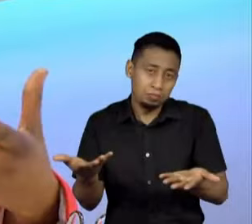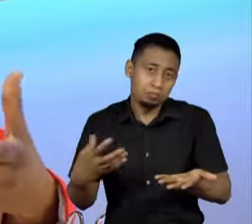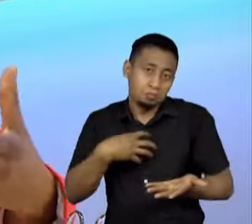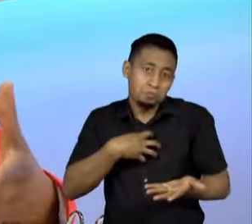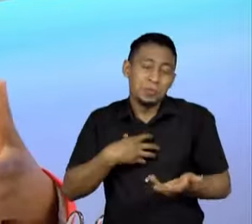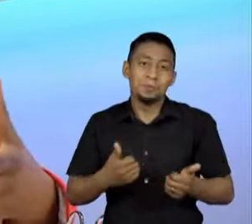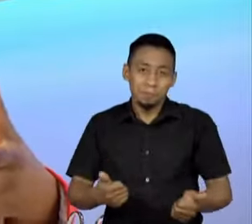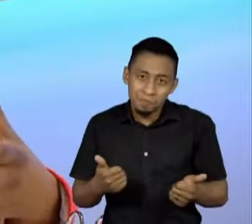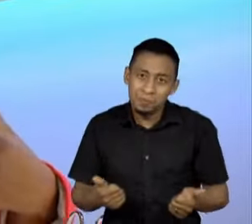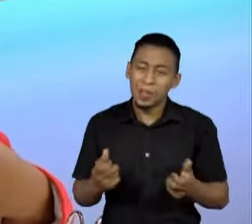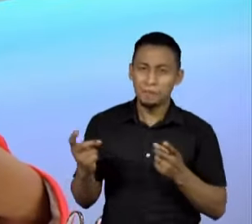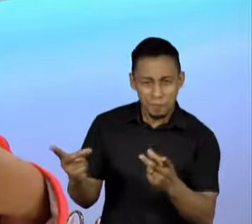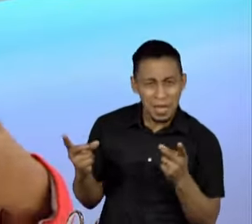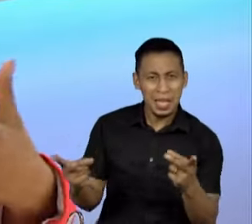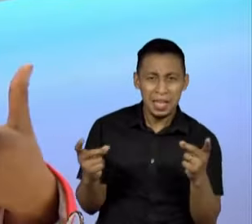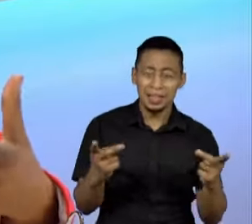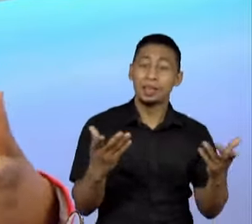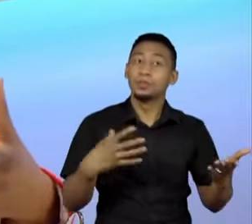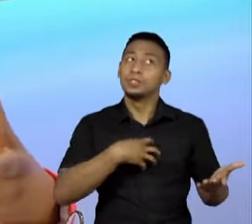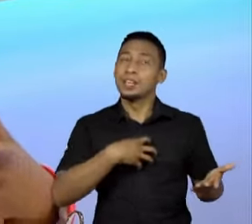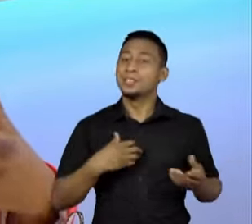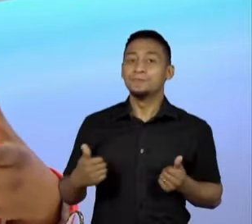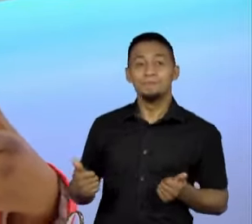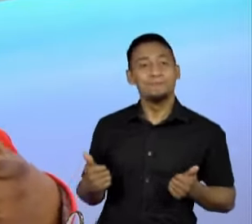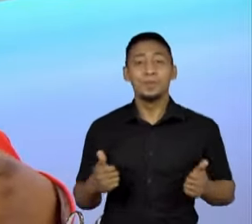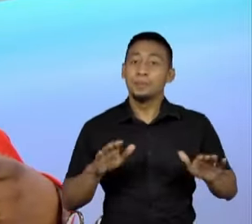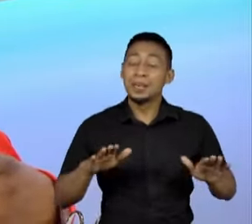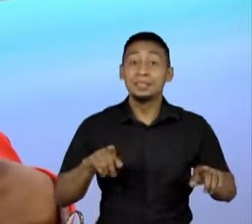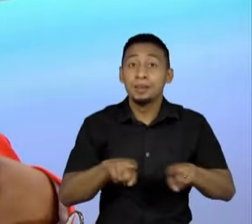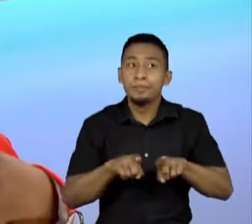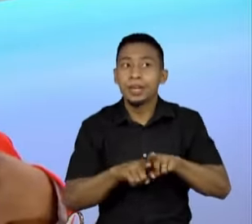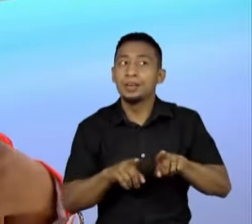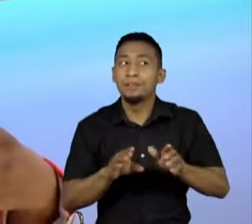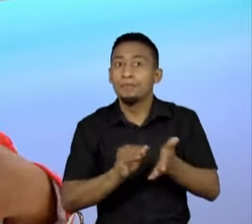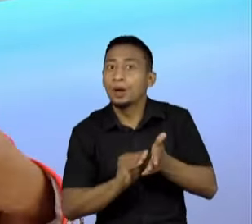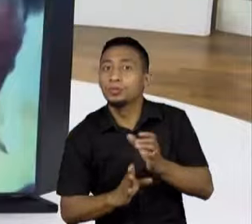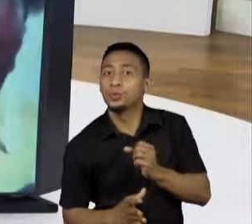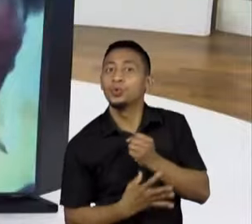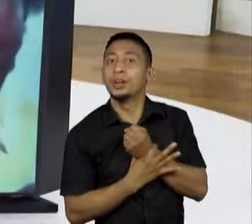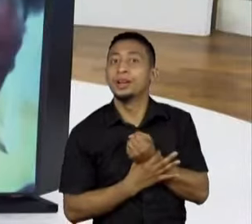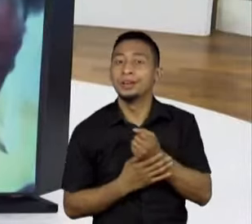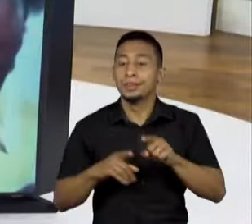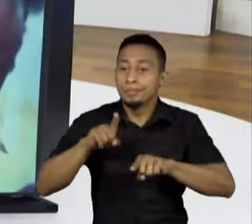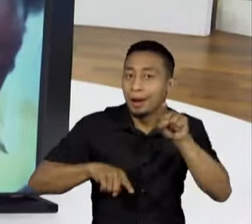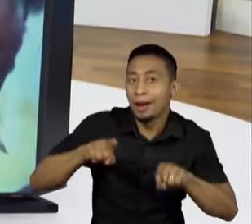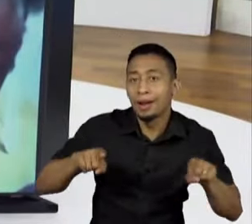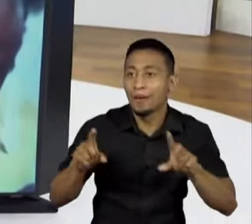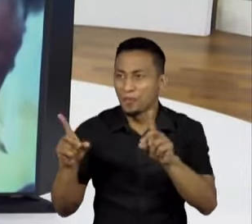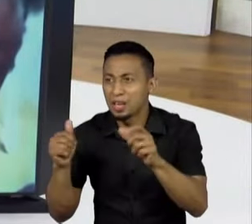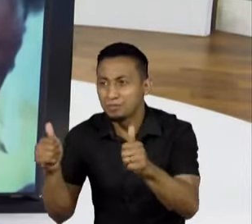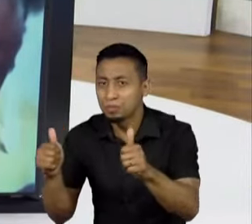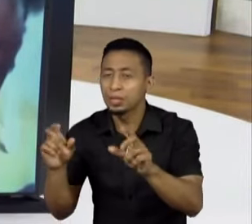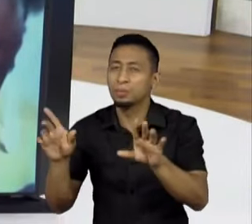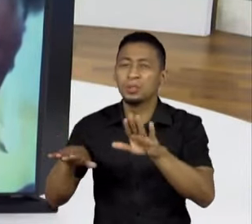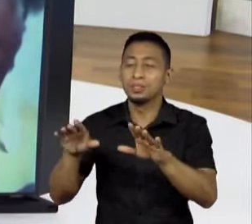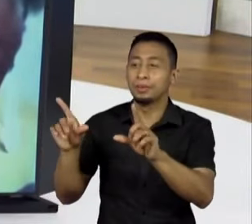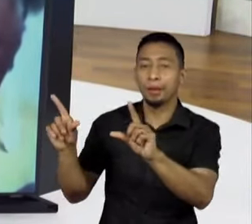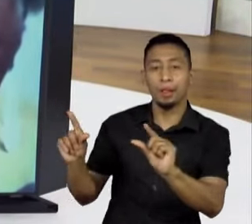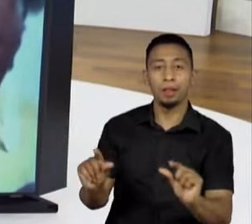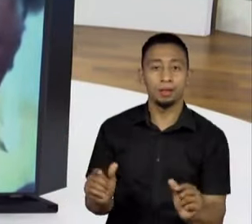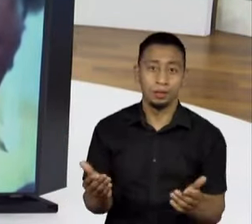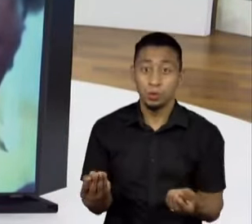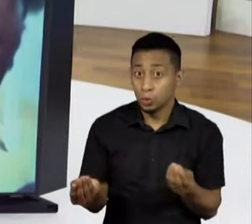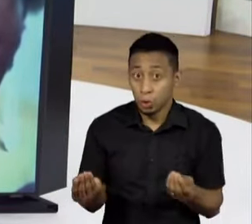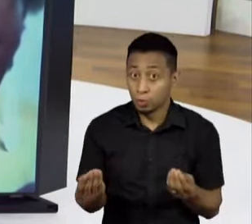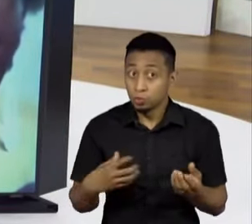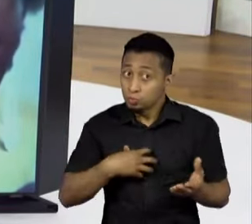porque dá mais autonomia, mas ao mesmo tempo muita insegurança e muita instabilidade, né? Então eu queria saber como é que são esses dois momentos, essa coisa de ter um pouco mais de